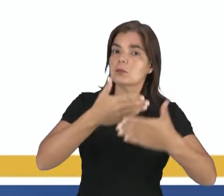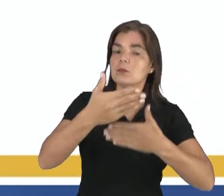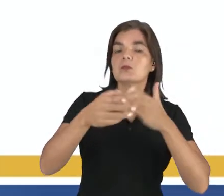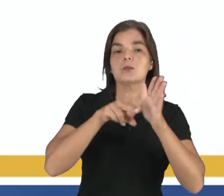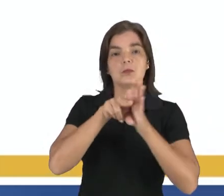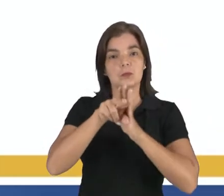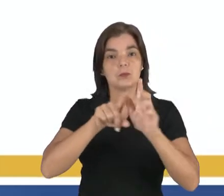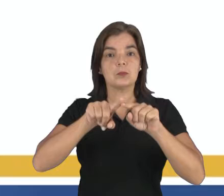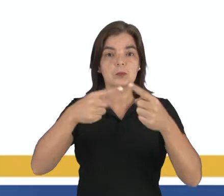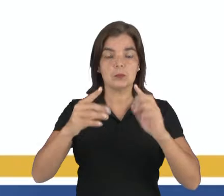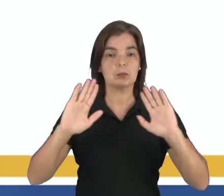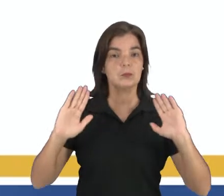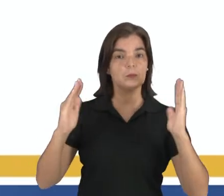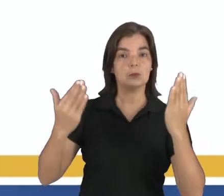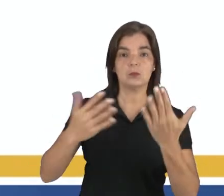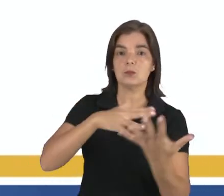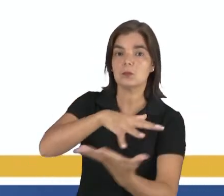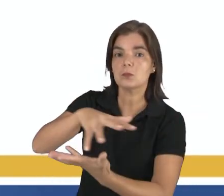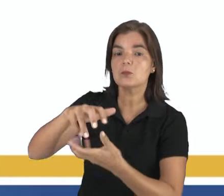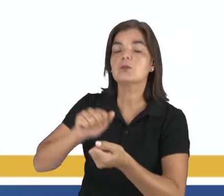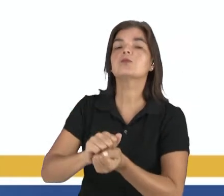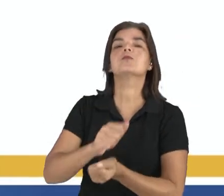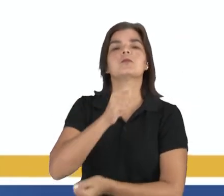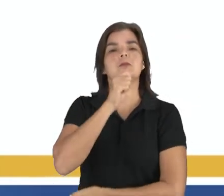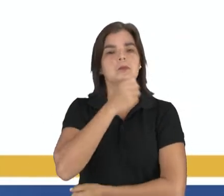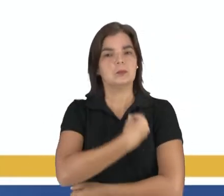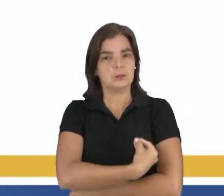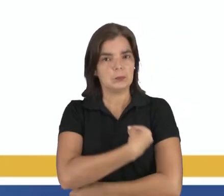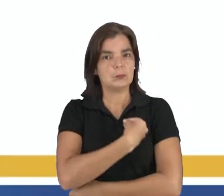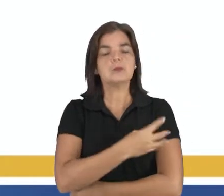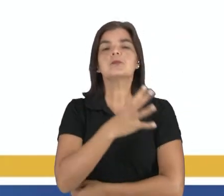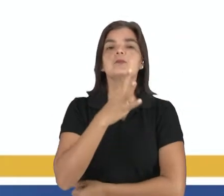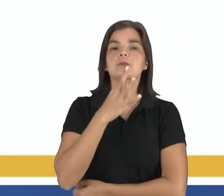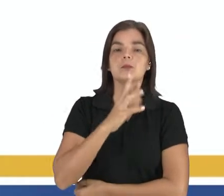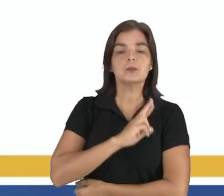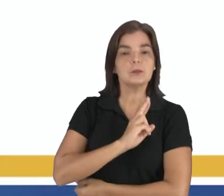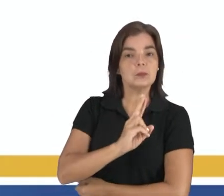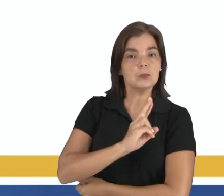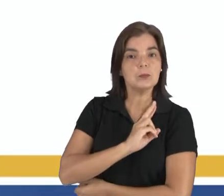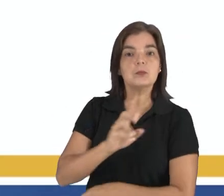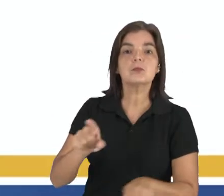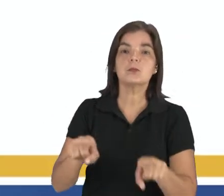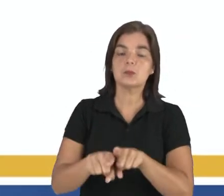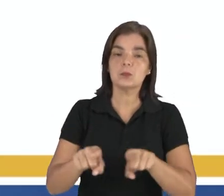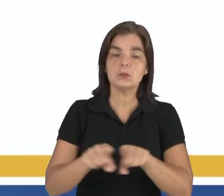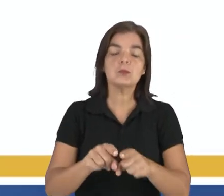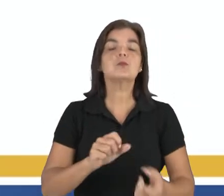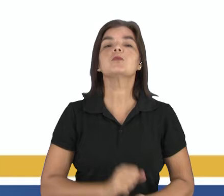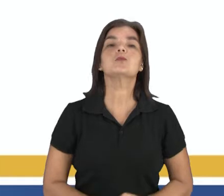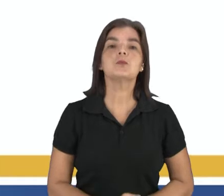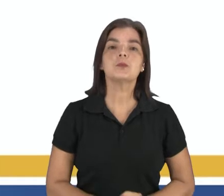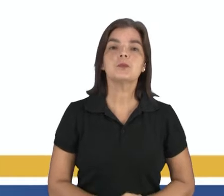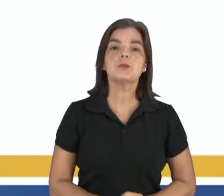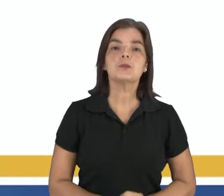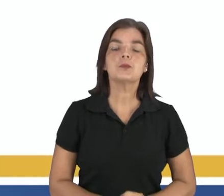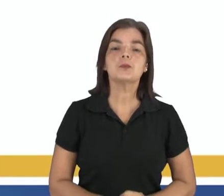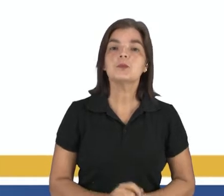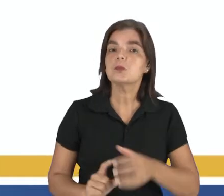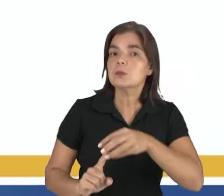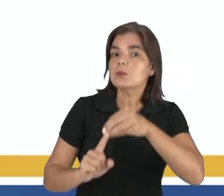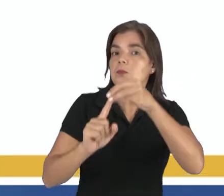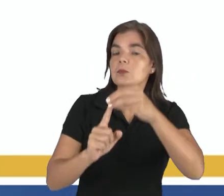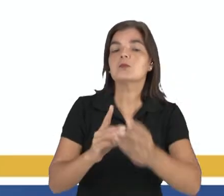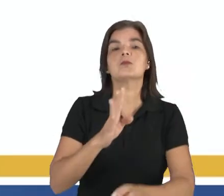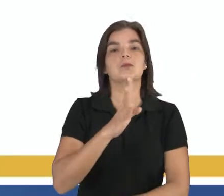biológica. Porém, ao redor do mundo ainda existe esse conhecimento religioso como um